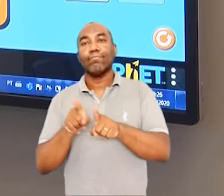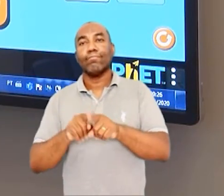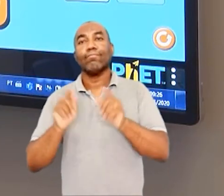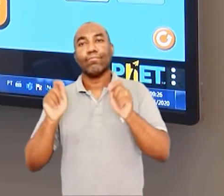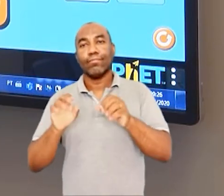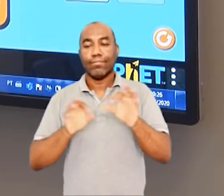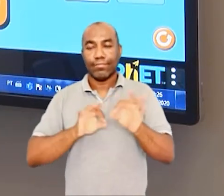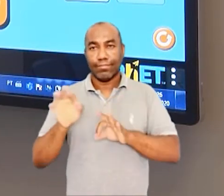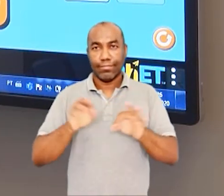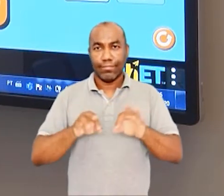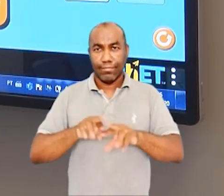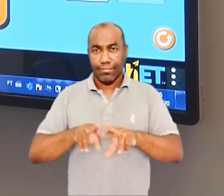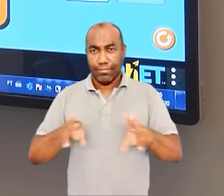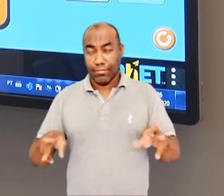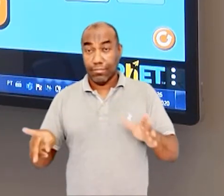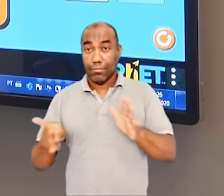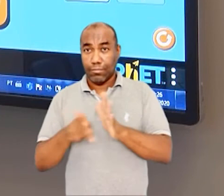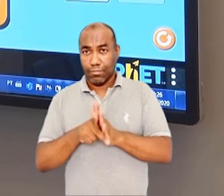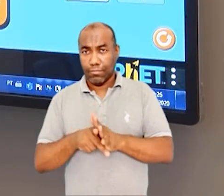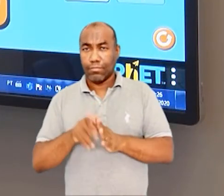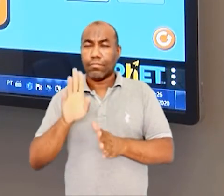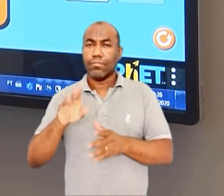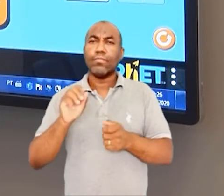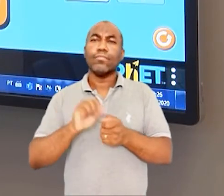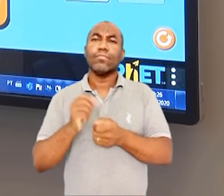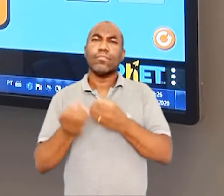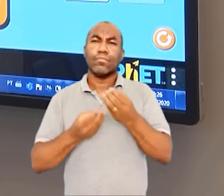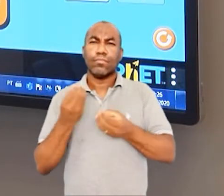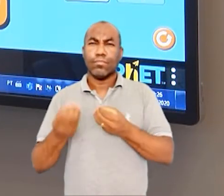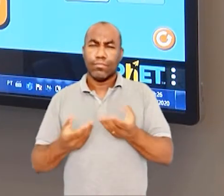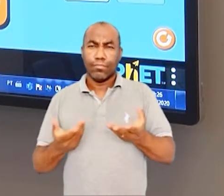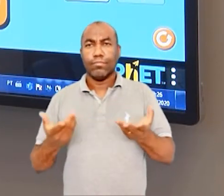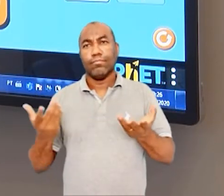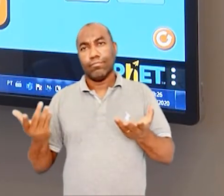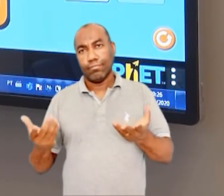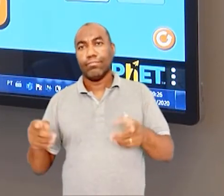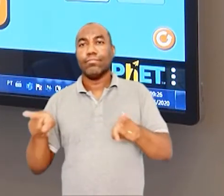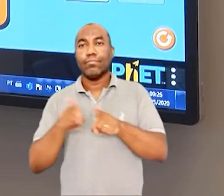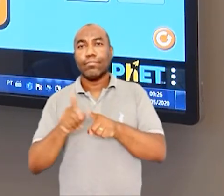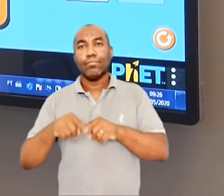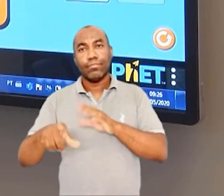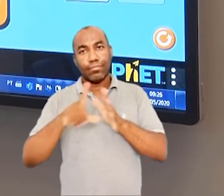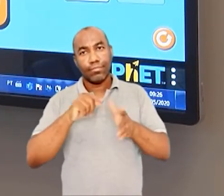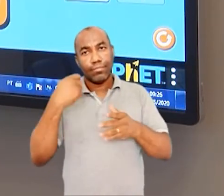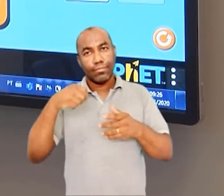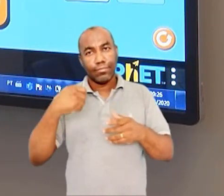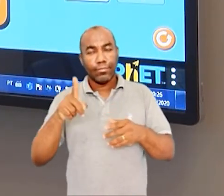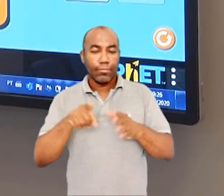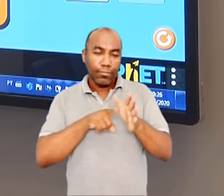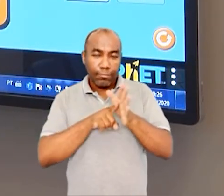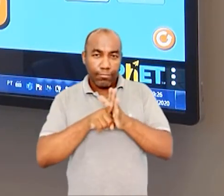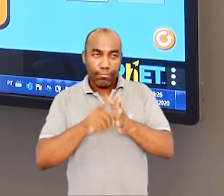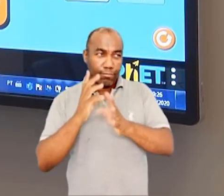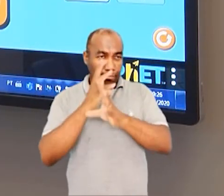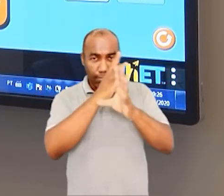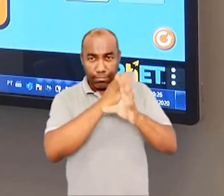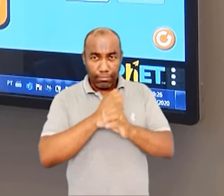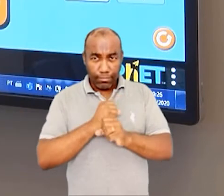resistência equivalente. Como o circuito é simples, ele está em série, você vai somar as resistências. Muito